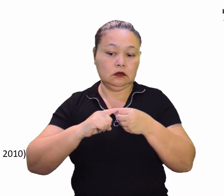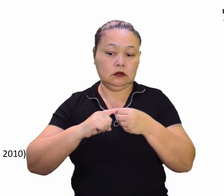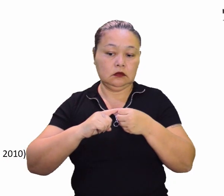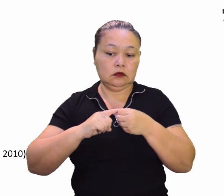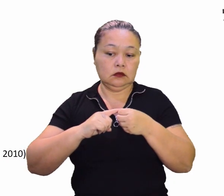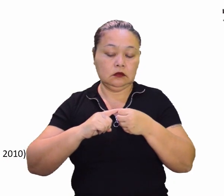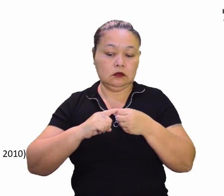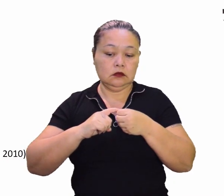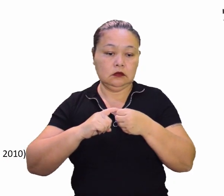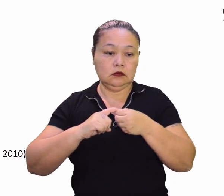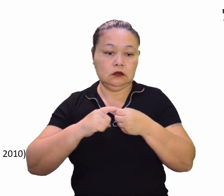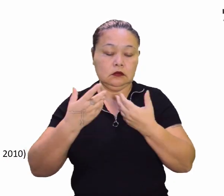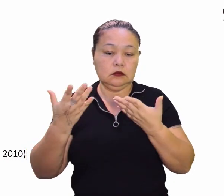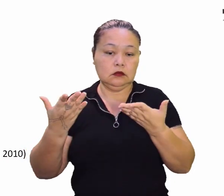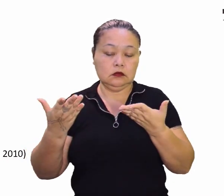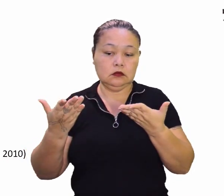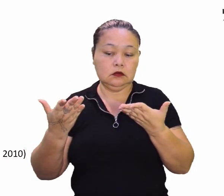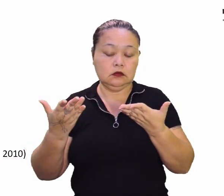ela